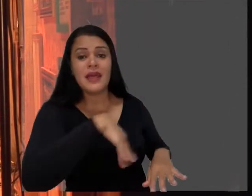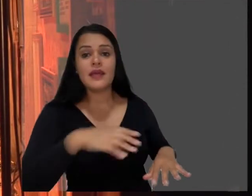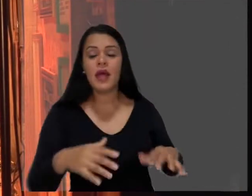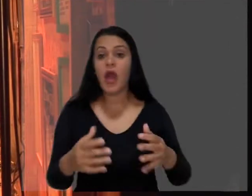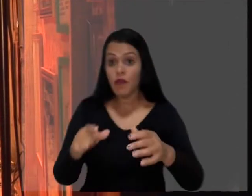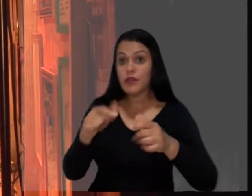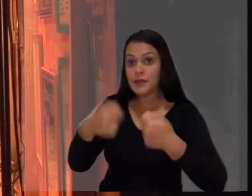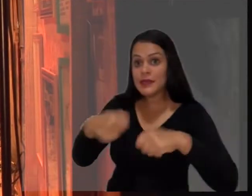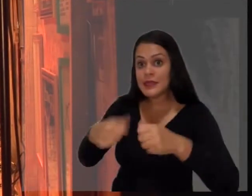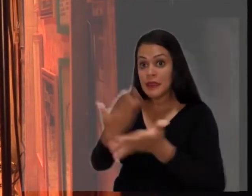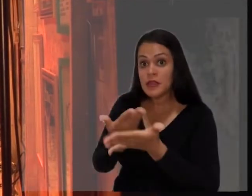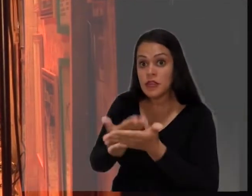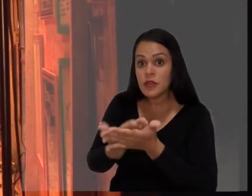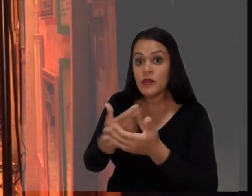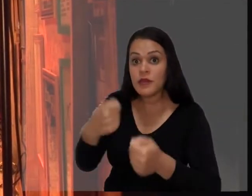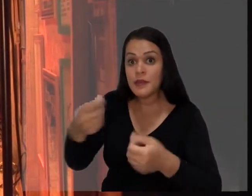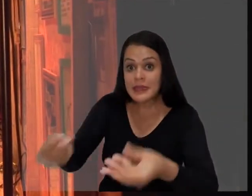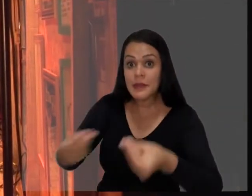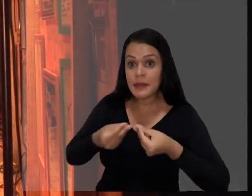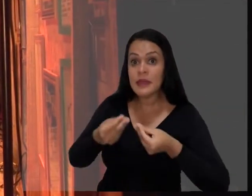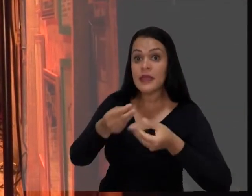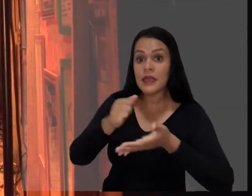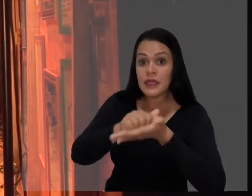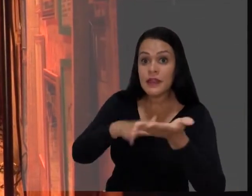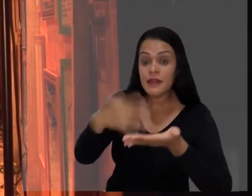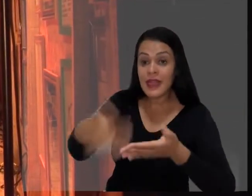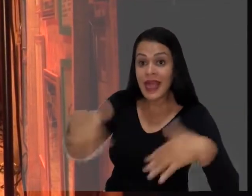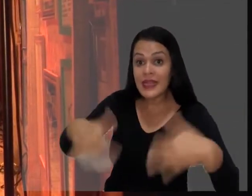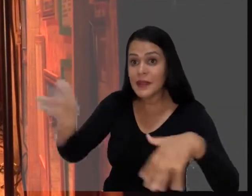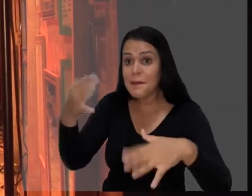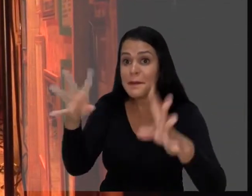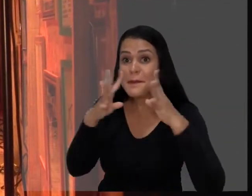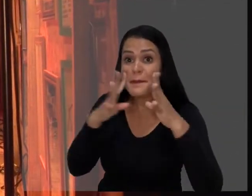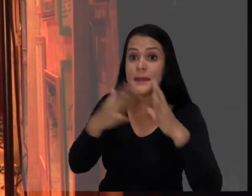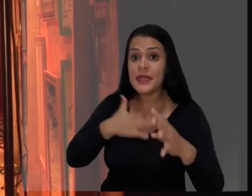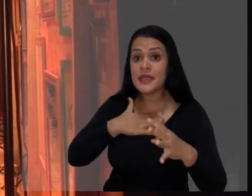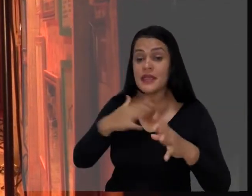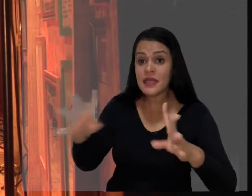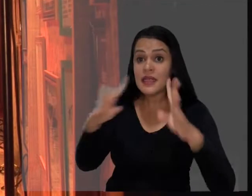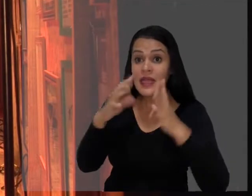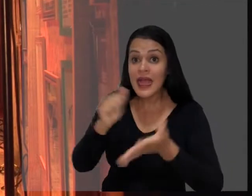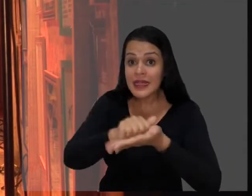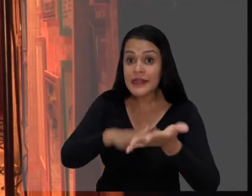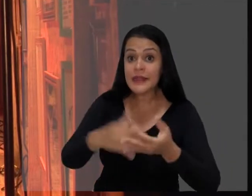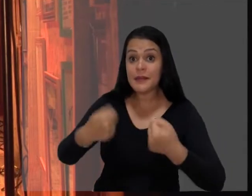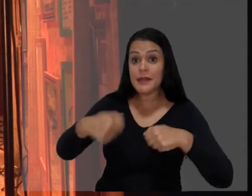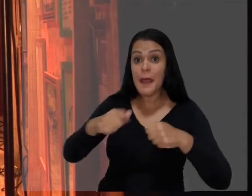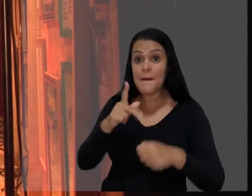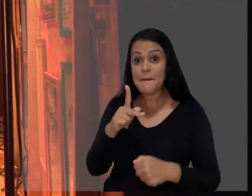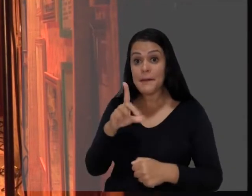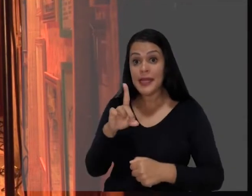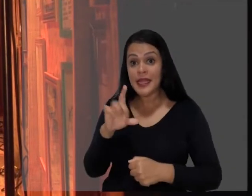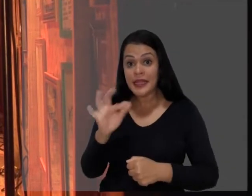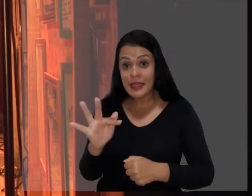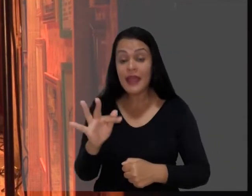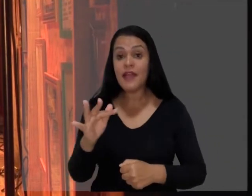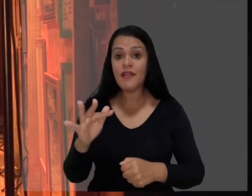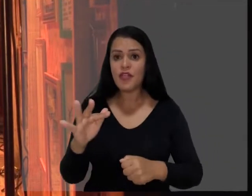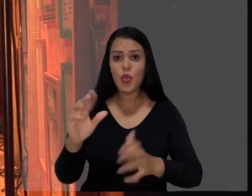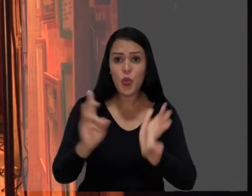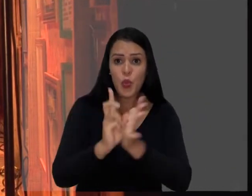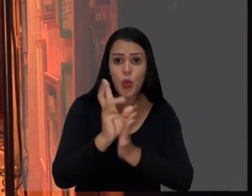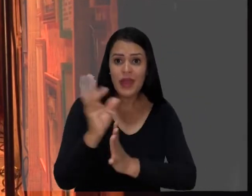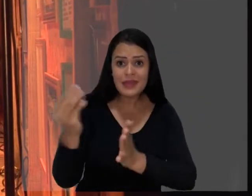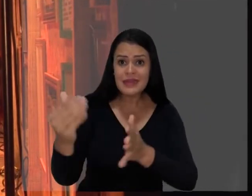feito. E vocês precisam me entregar, gente, esse exercício. Gente, presta atenção, esse exercício tem que ser em PDF, tá? Não me manda pro